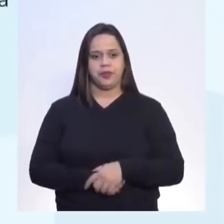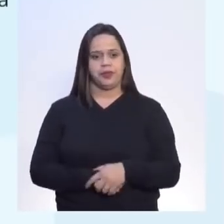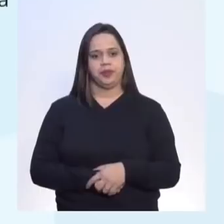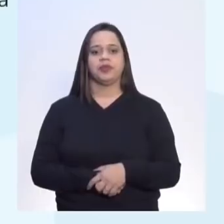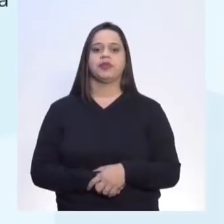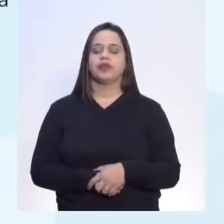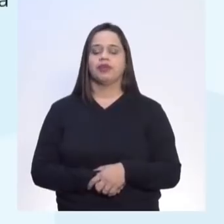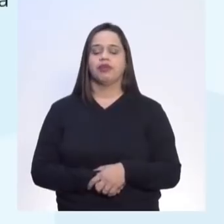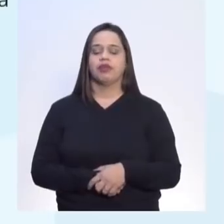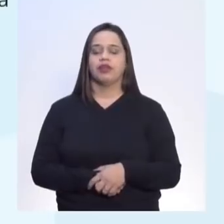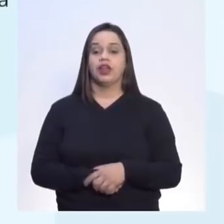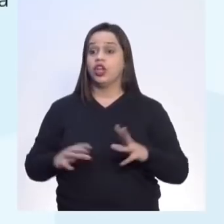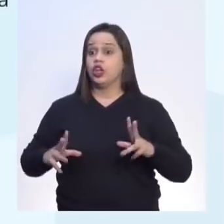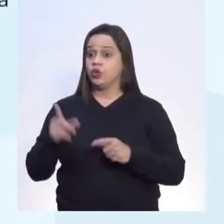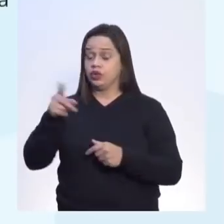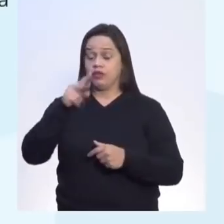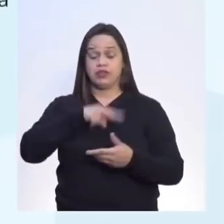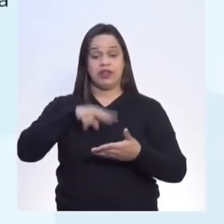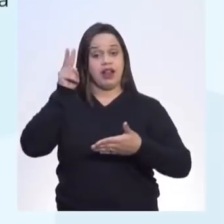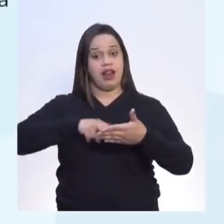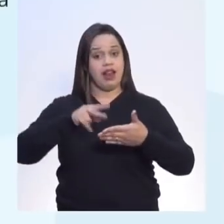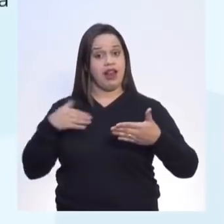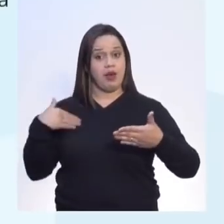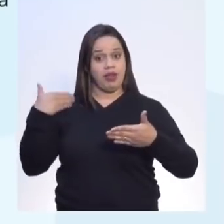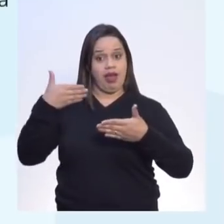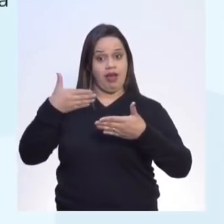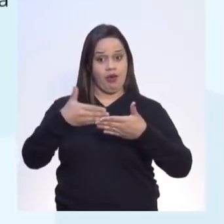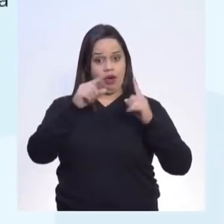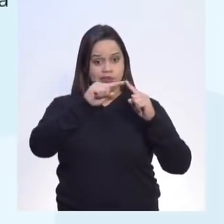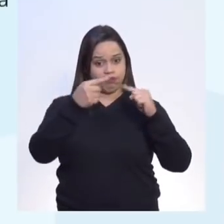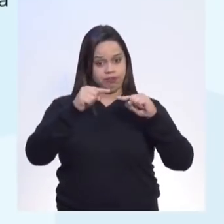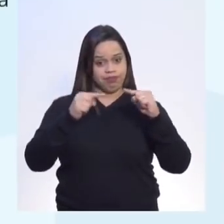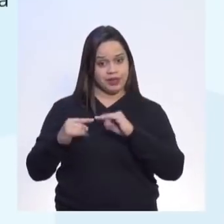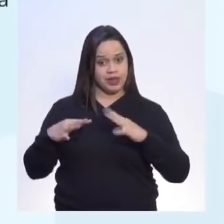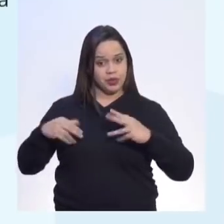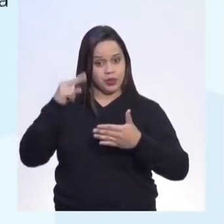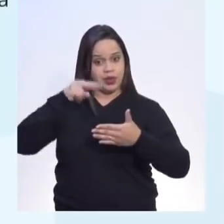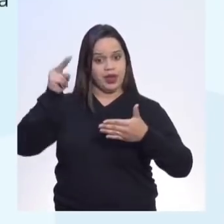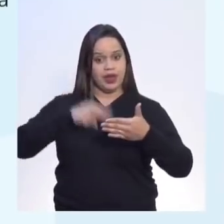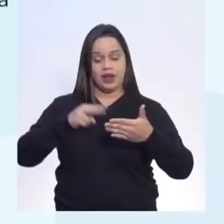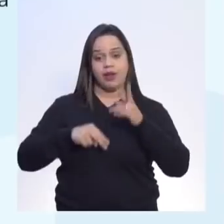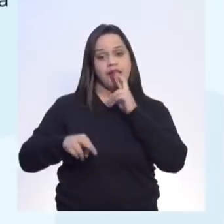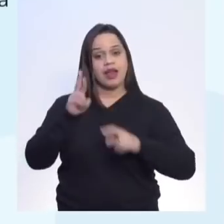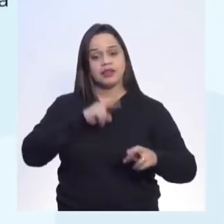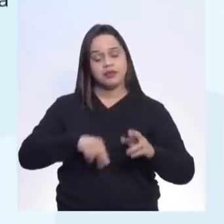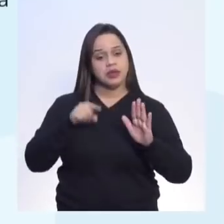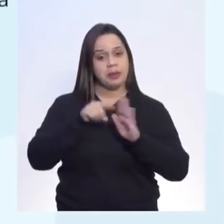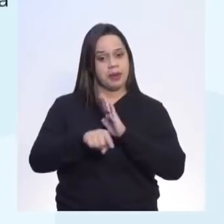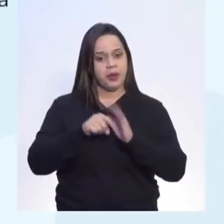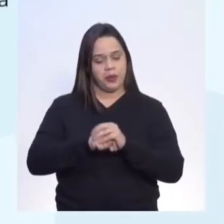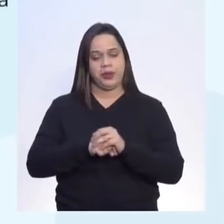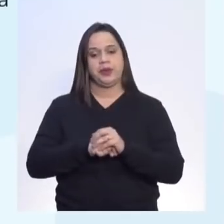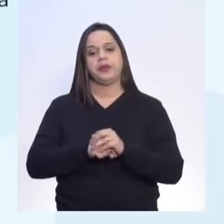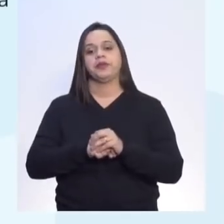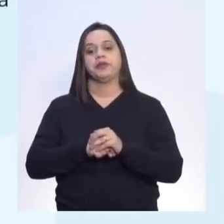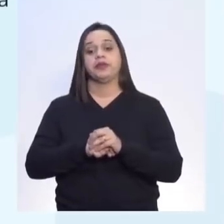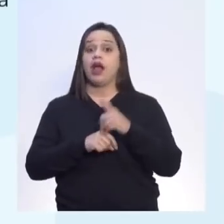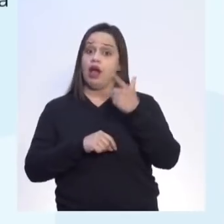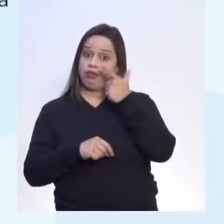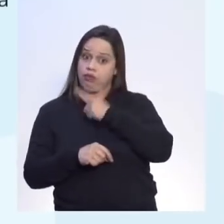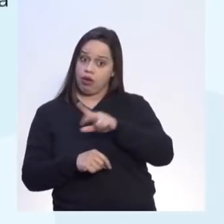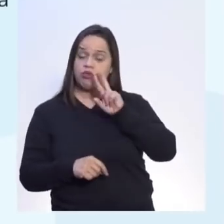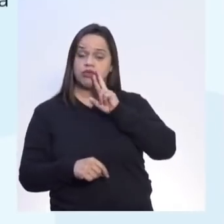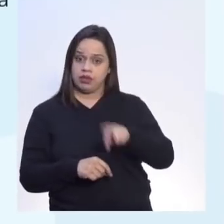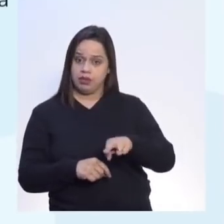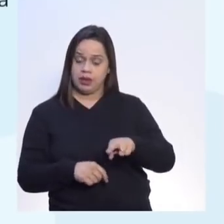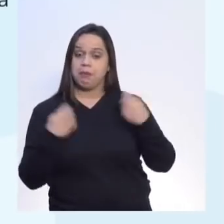acordo com o que você leu até agora, responda as questões a seguir. Para respondê-las, você precisará